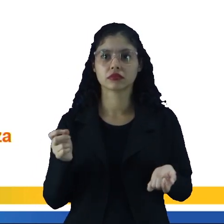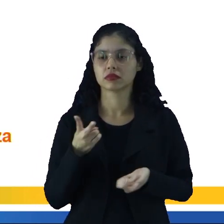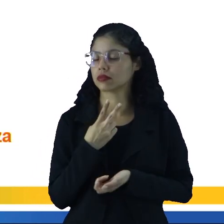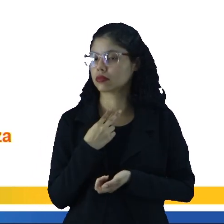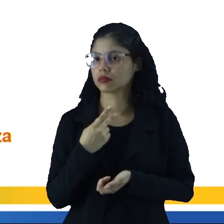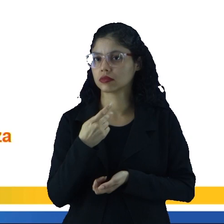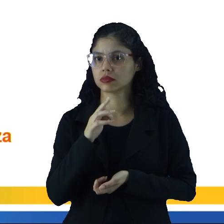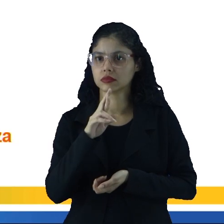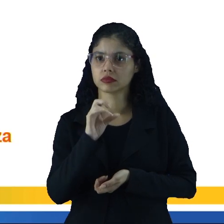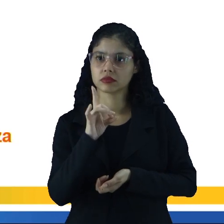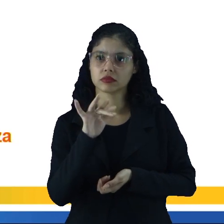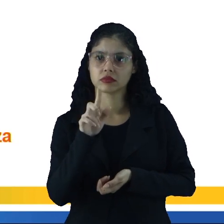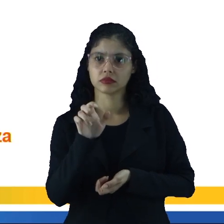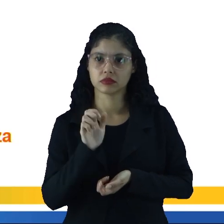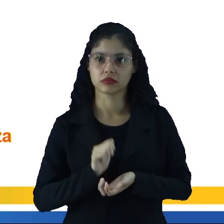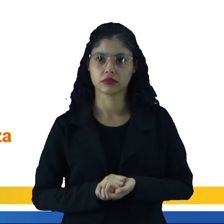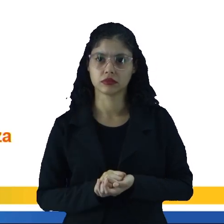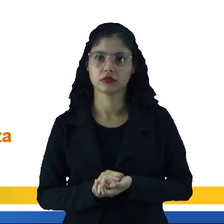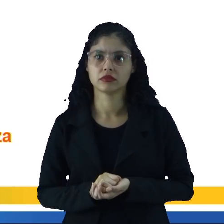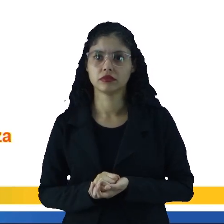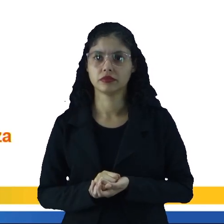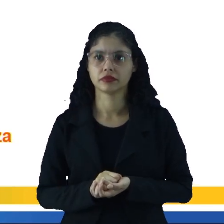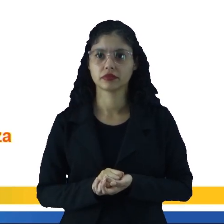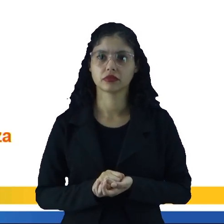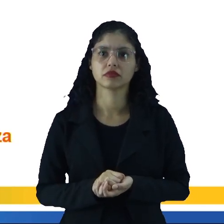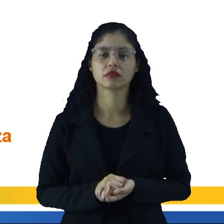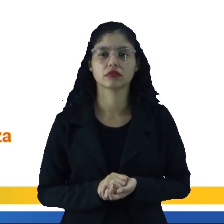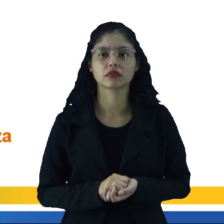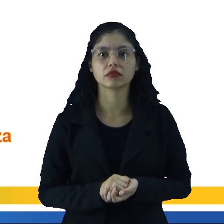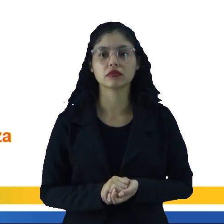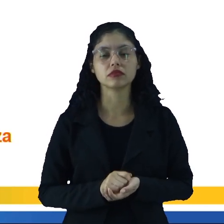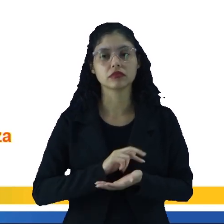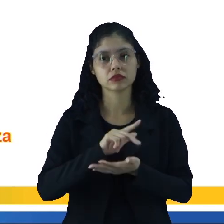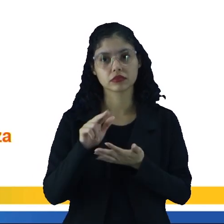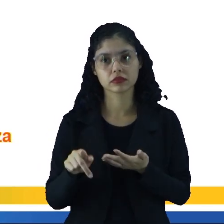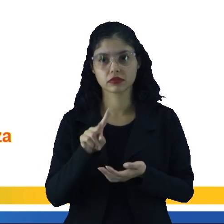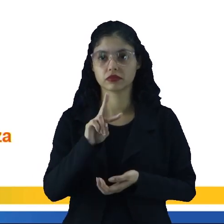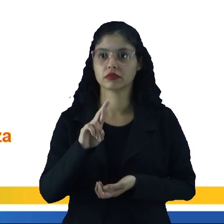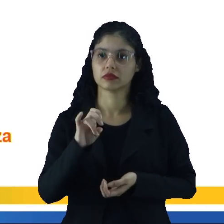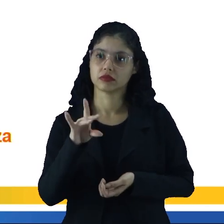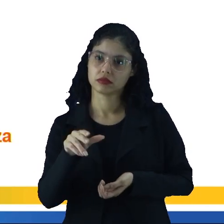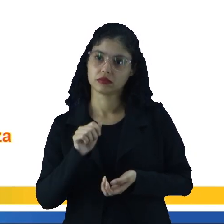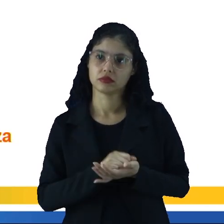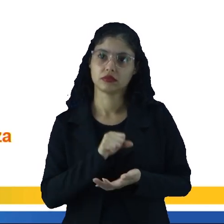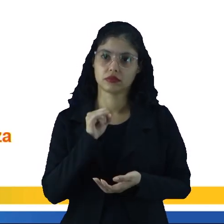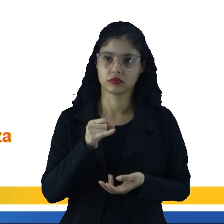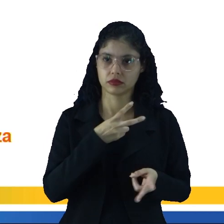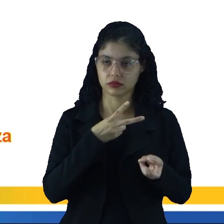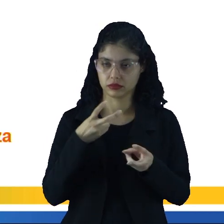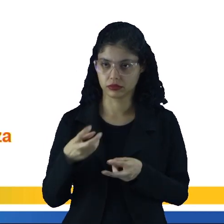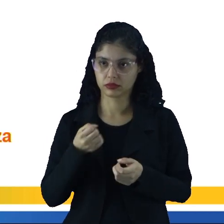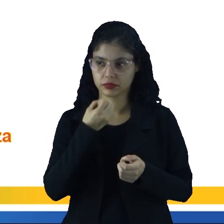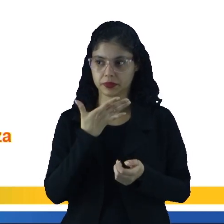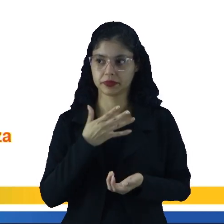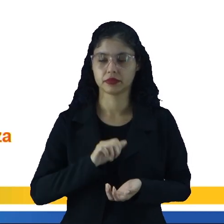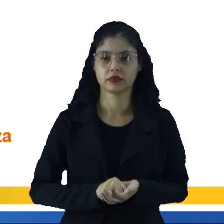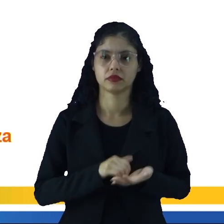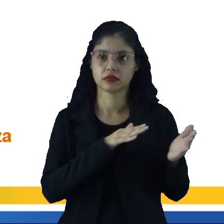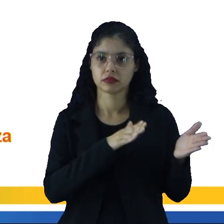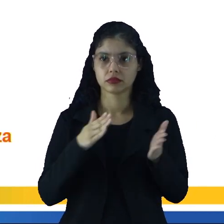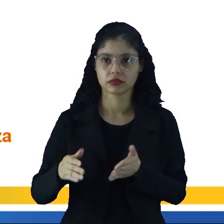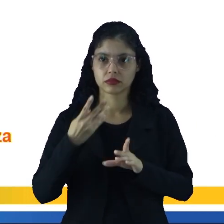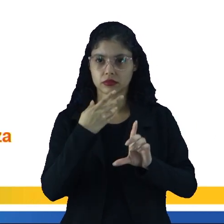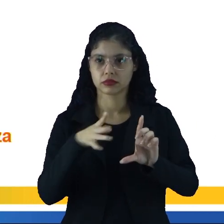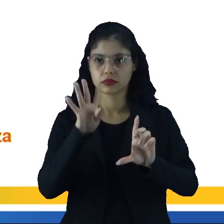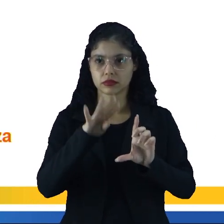grandeza não é uma proporcionalidade, porque ela varia. Se você observar bem nessa parte